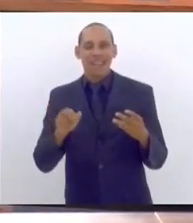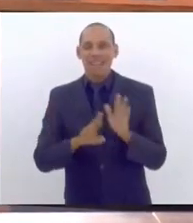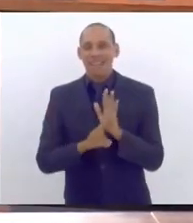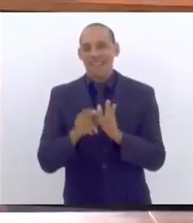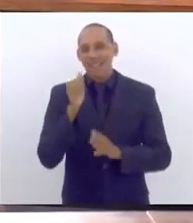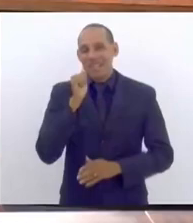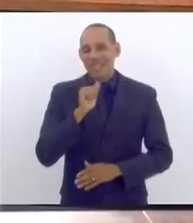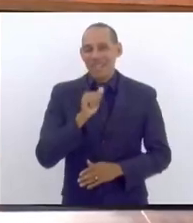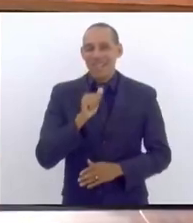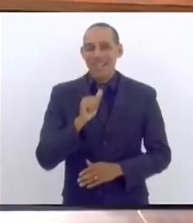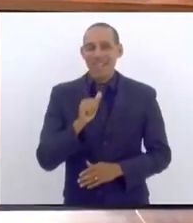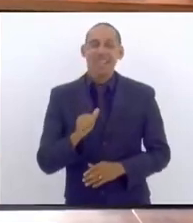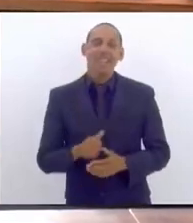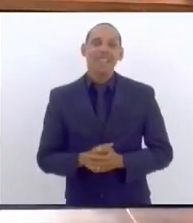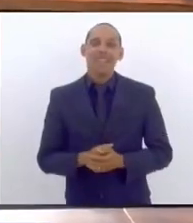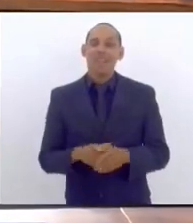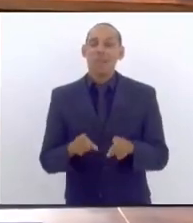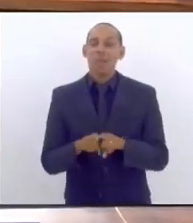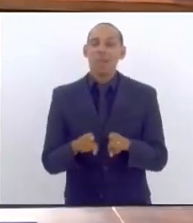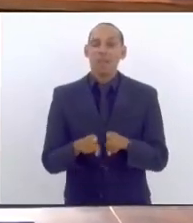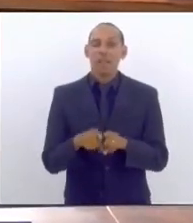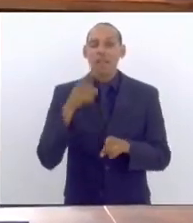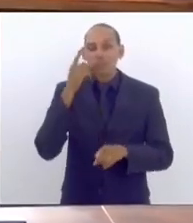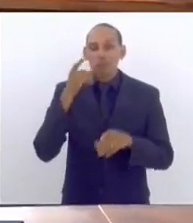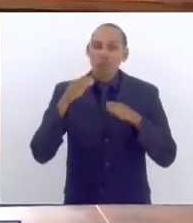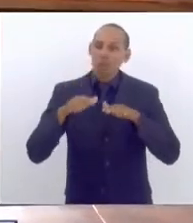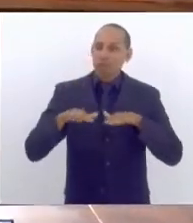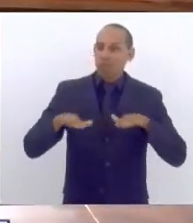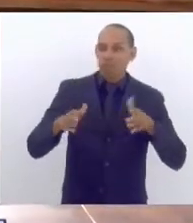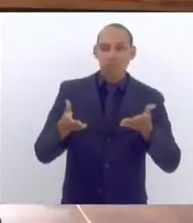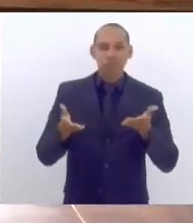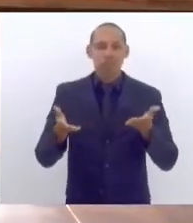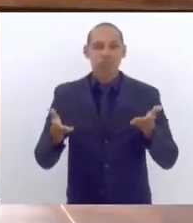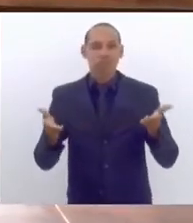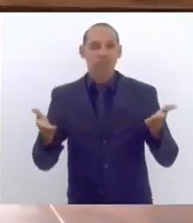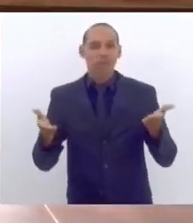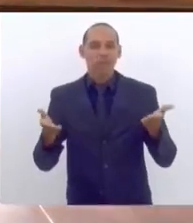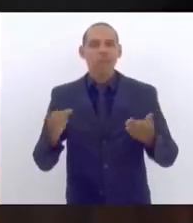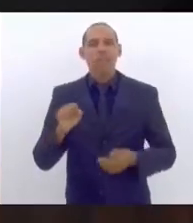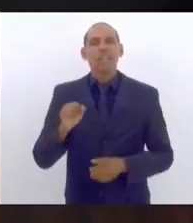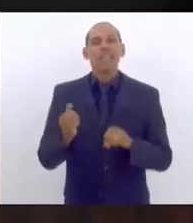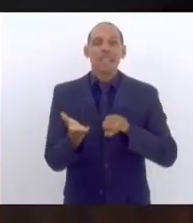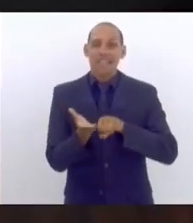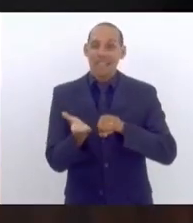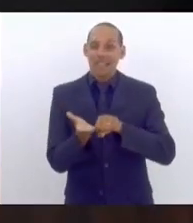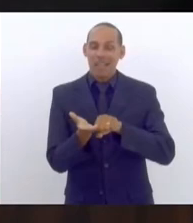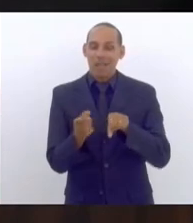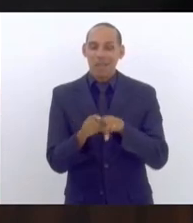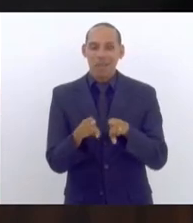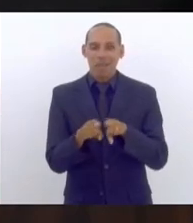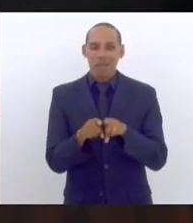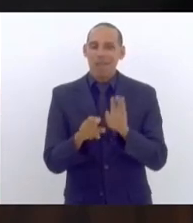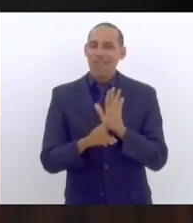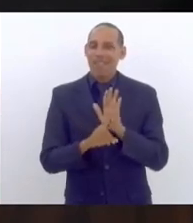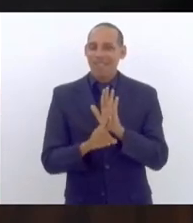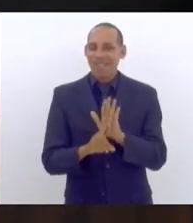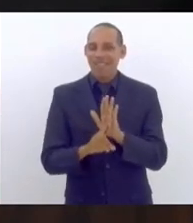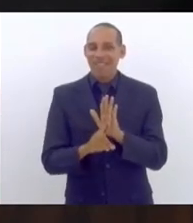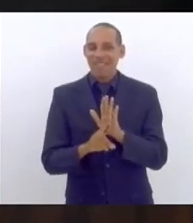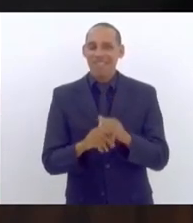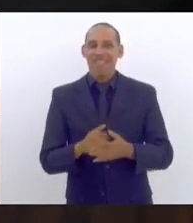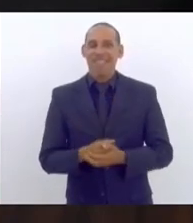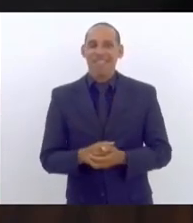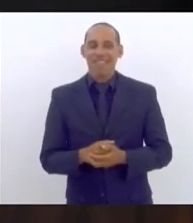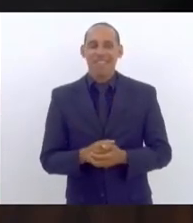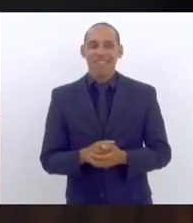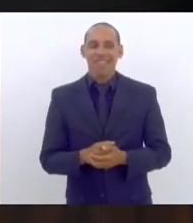sintam-se todos os deputados, saudades, e o deputado Samuel Malafaia, representando